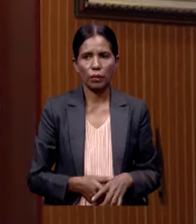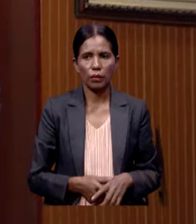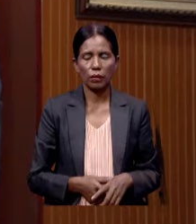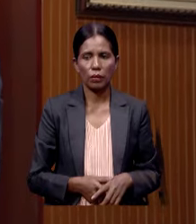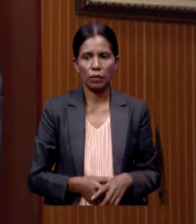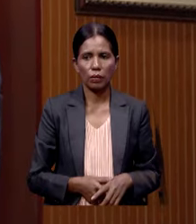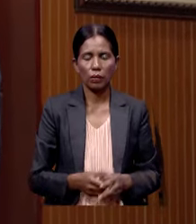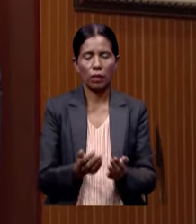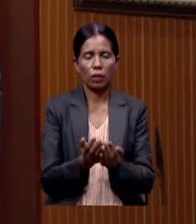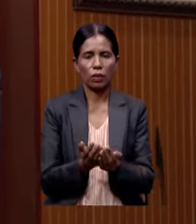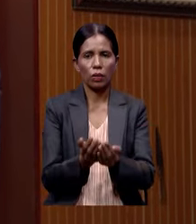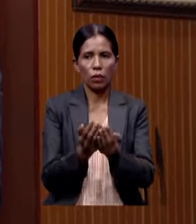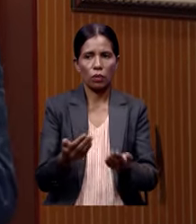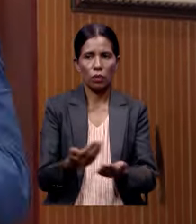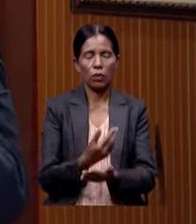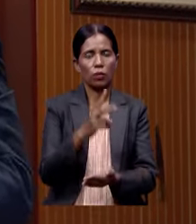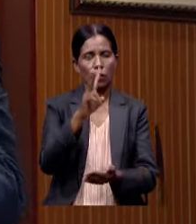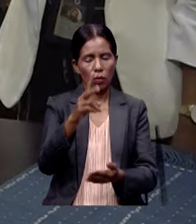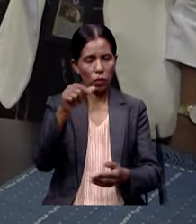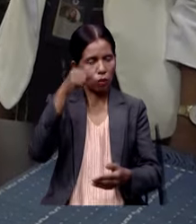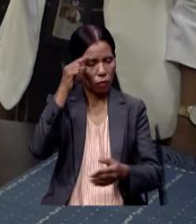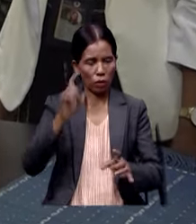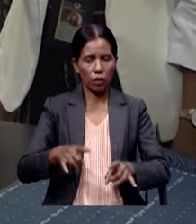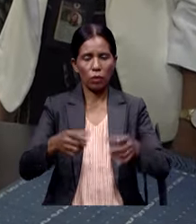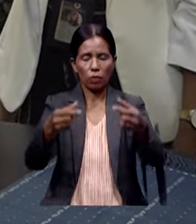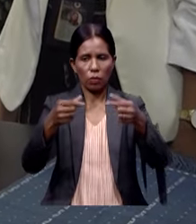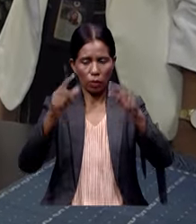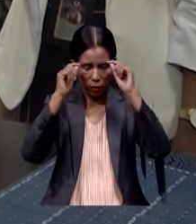wherever you invite us to do so. Thank you. Rofon Ruan Governo Australia at oferece me Timor Leste